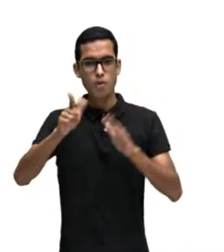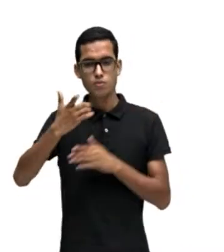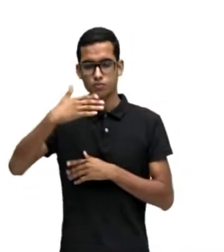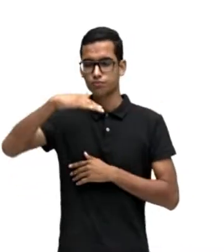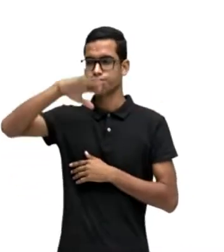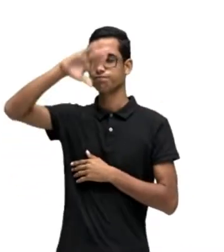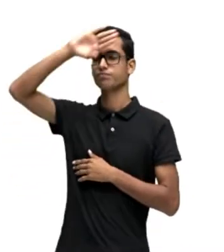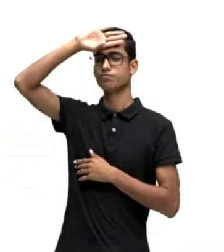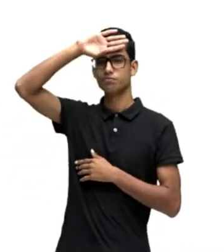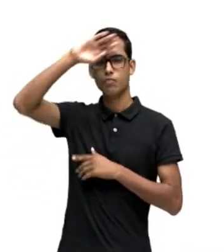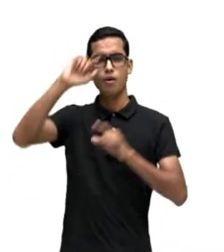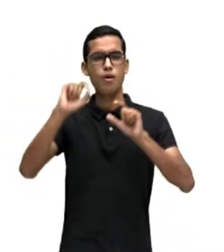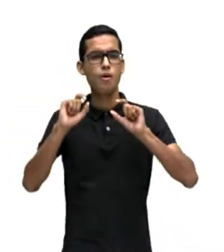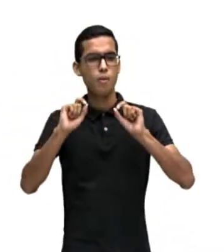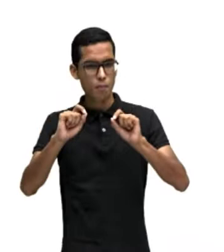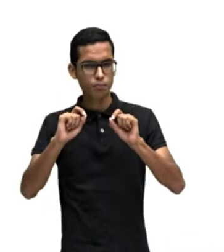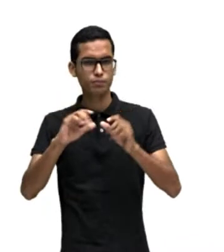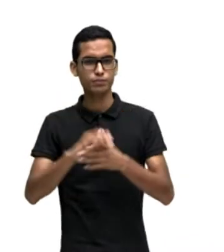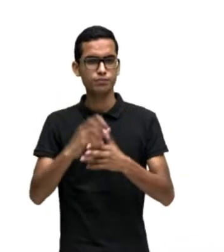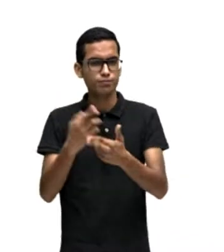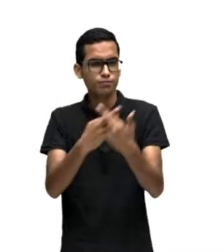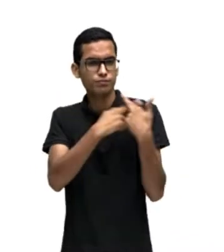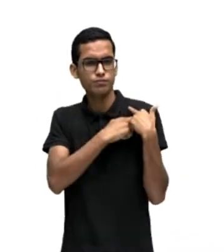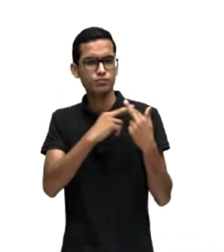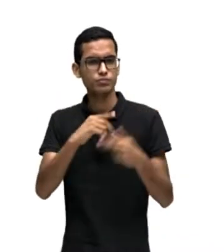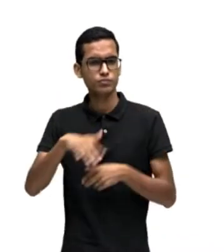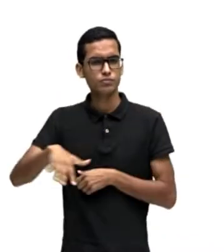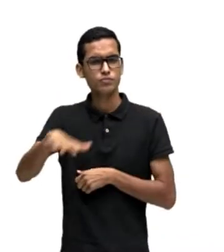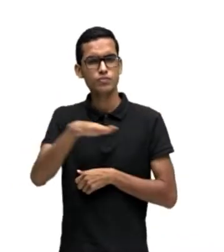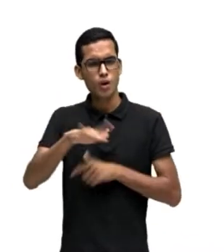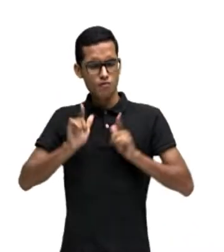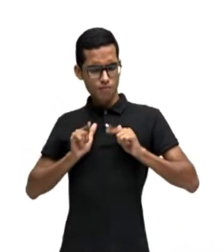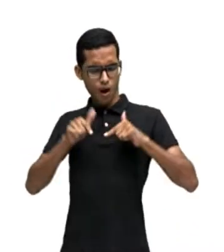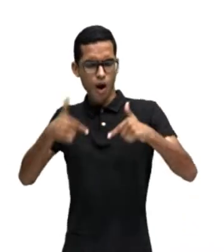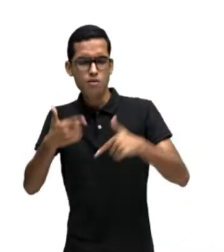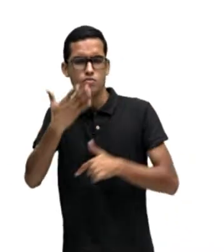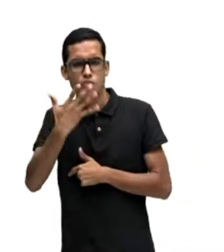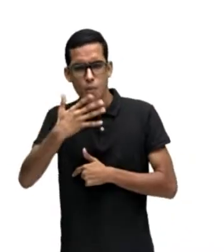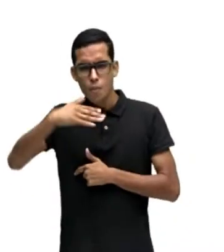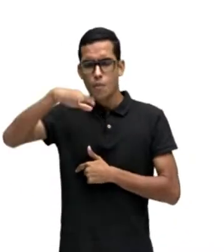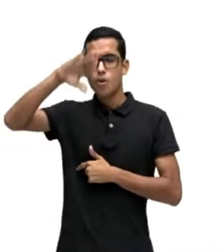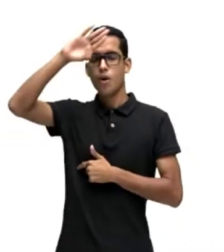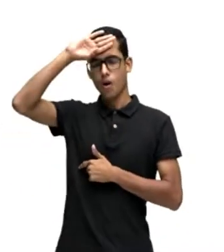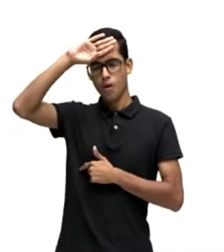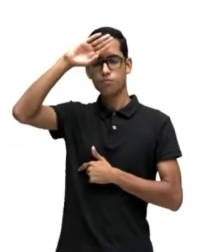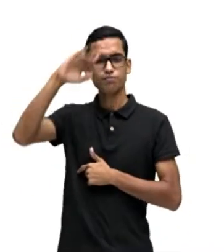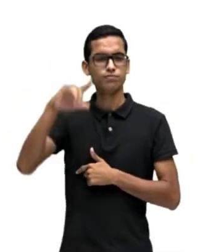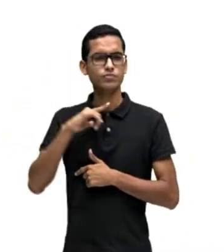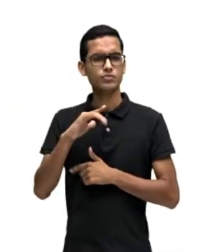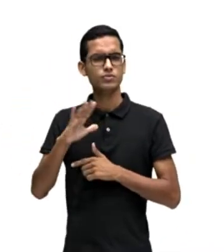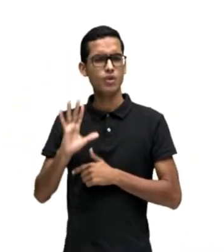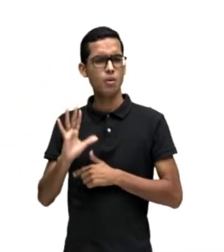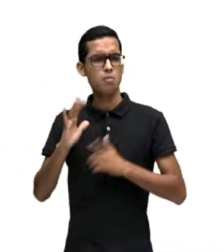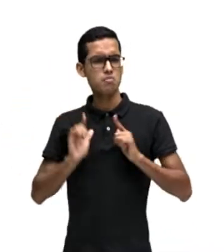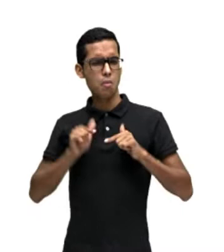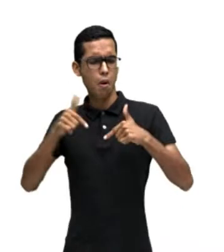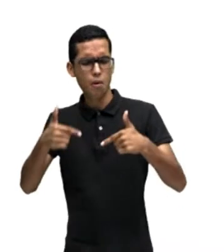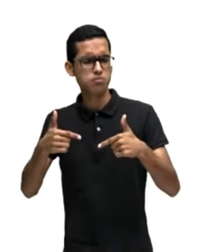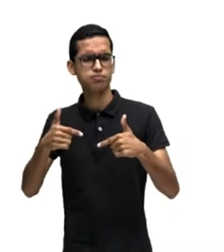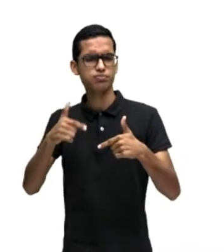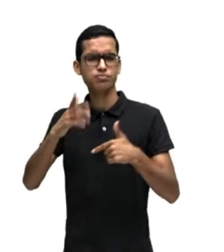gênero literário que é responsável pelo drama, pela ação dramática, mais uma vez, quando eu falo de ação dramática, eu estou falando